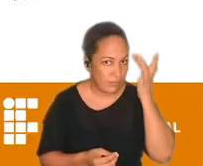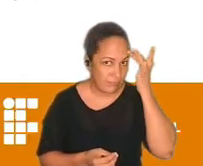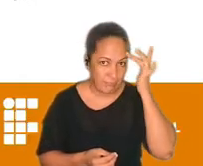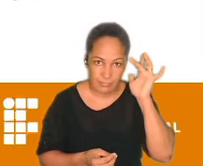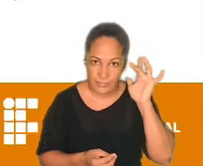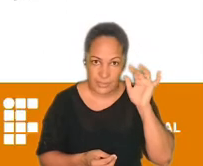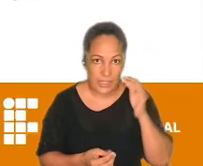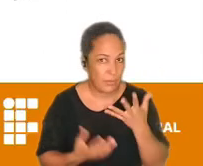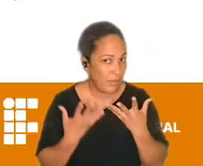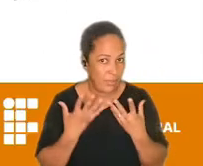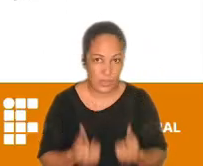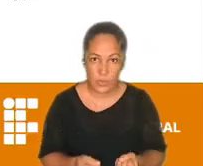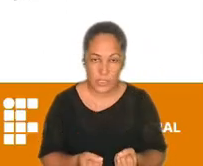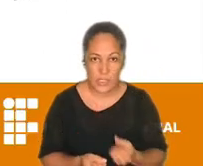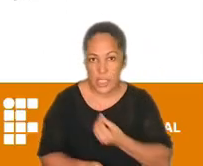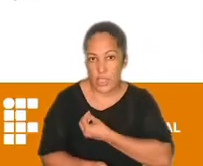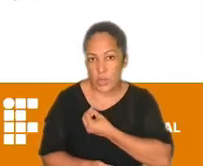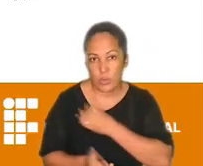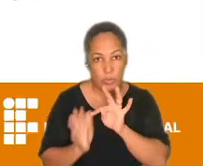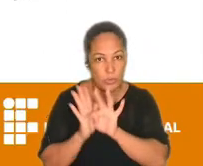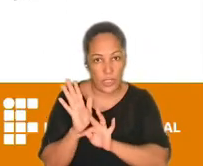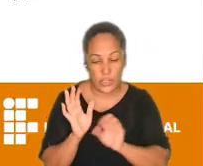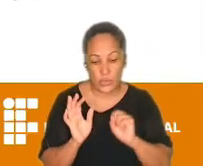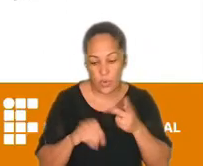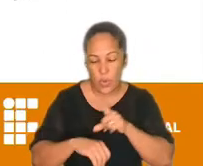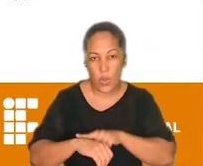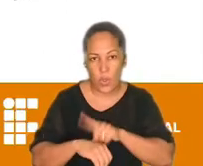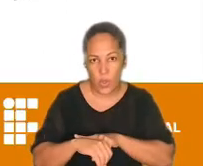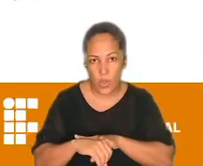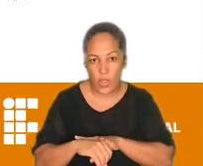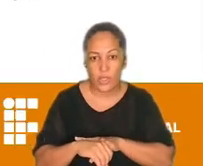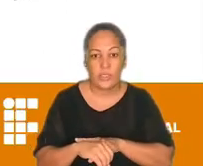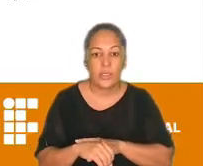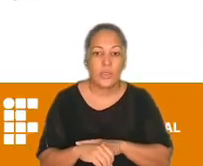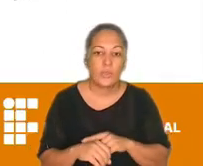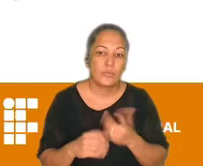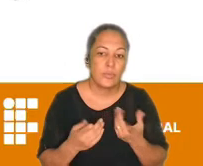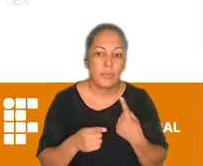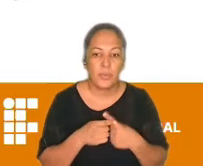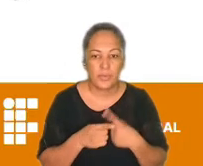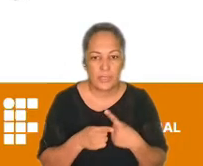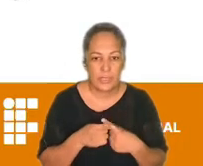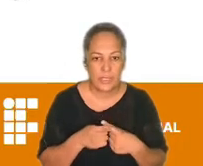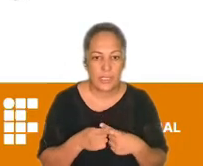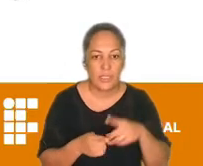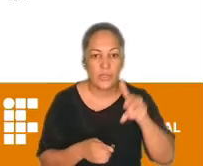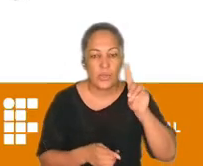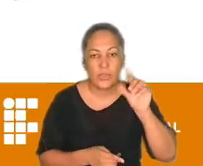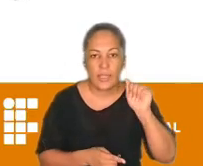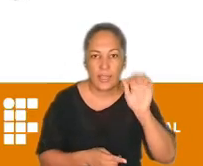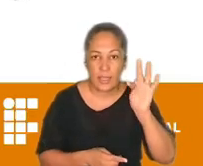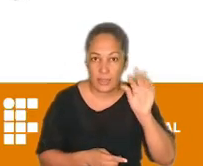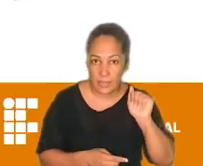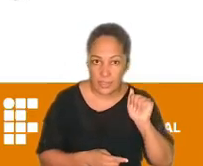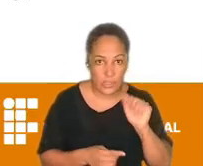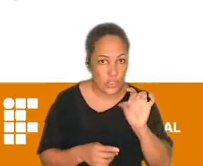textos ou horas. Então, o tipo date, se eu colocar um atributo e dizer que ele é do tipo date, ele só vai aceitar data.